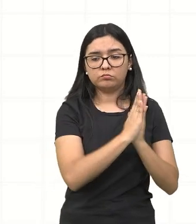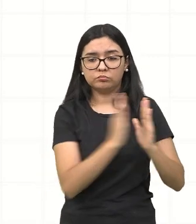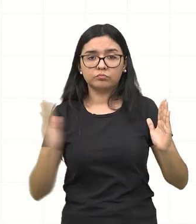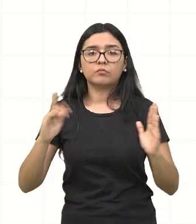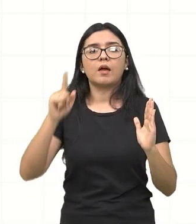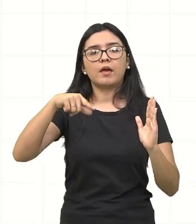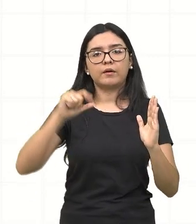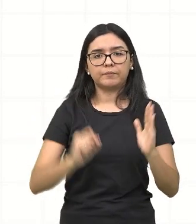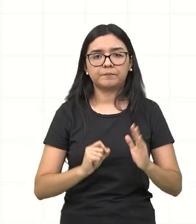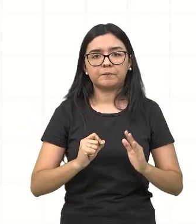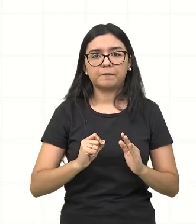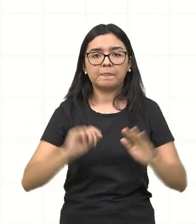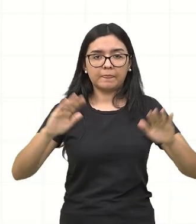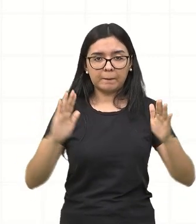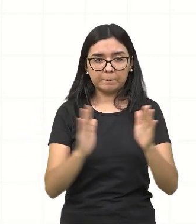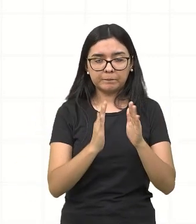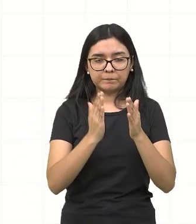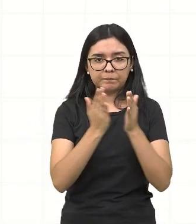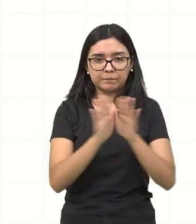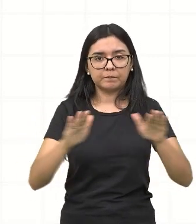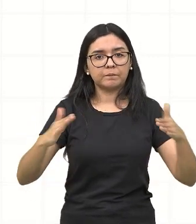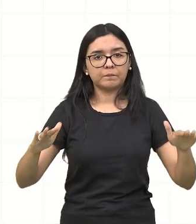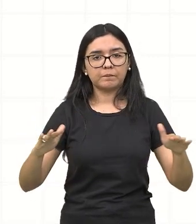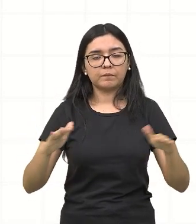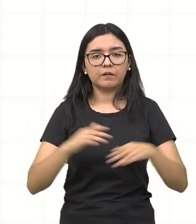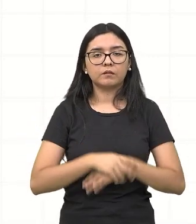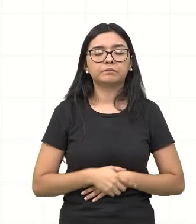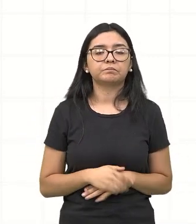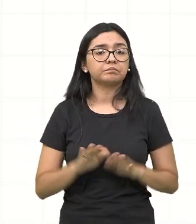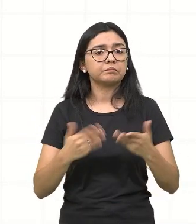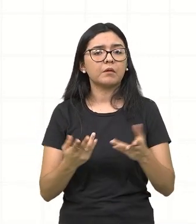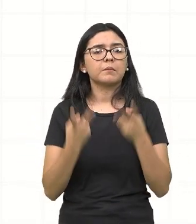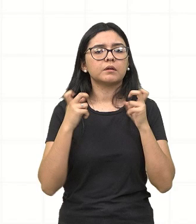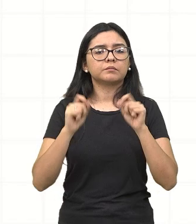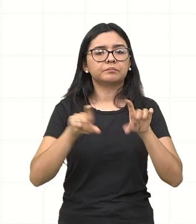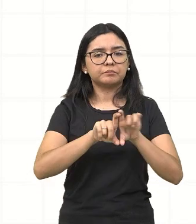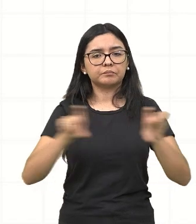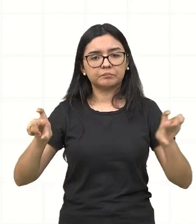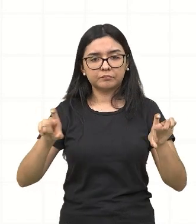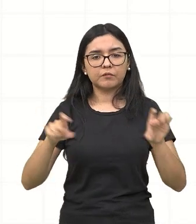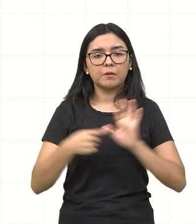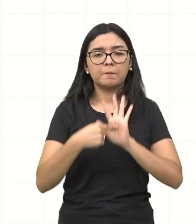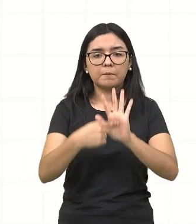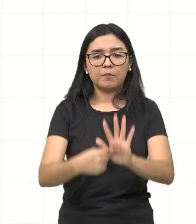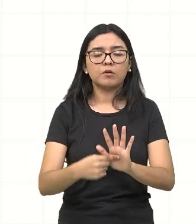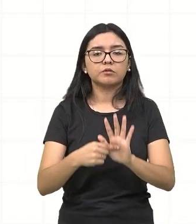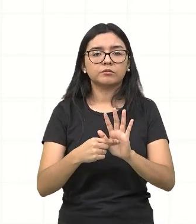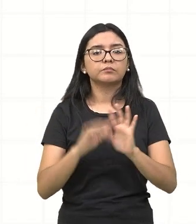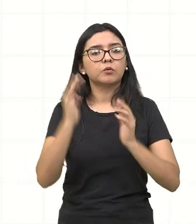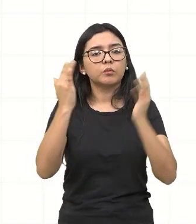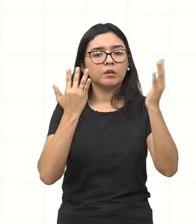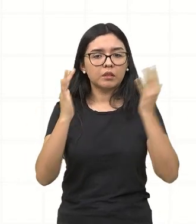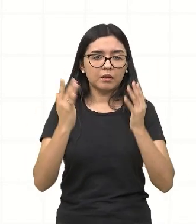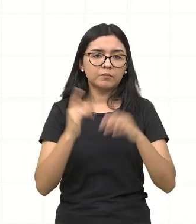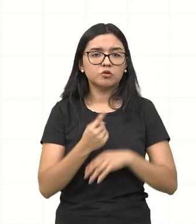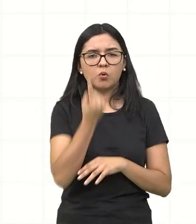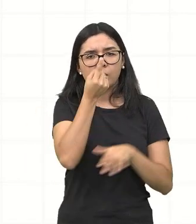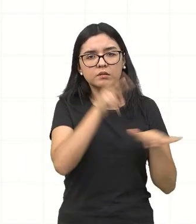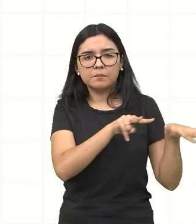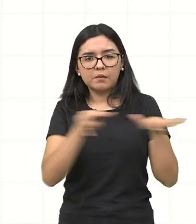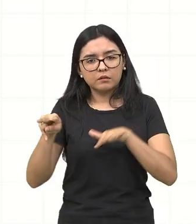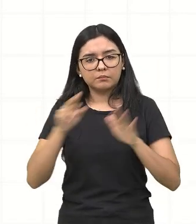é São Gabriel da Cachoeira. Observe o diagrama que representa a previsão do tempo no intervalo de uma